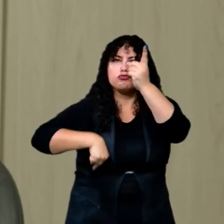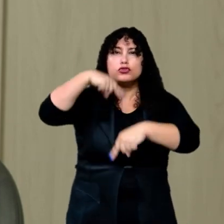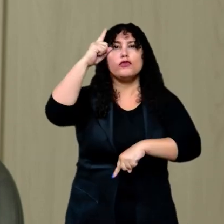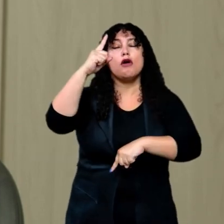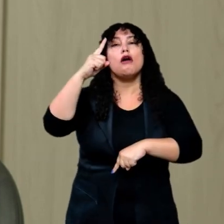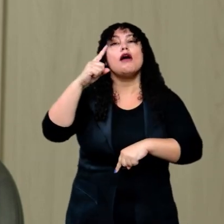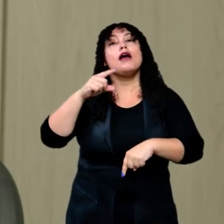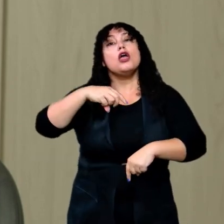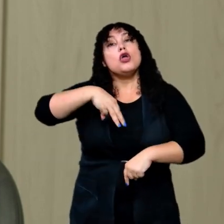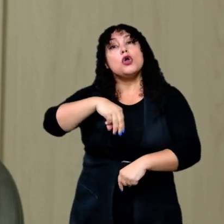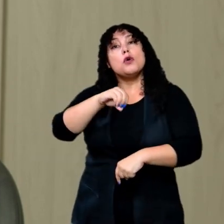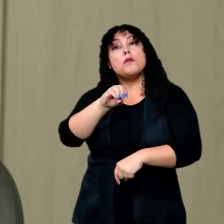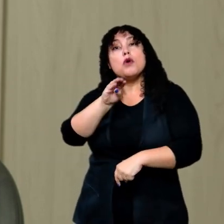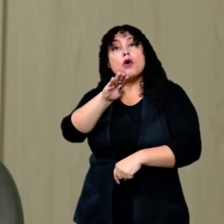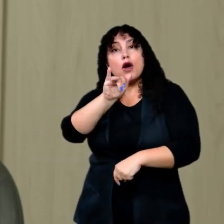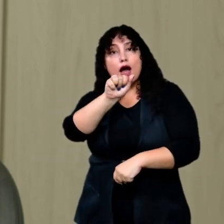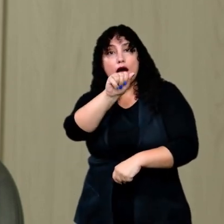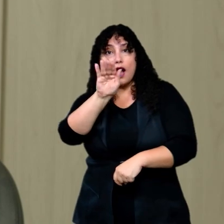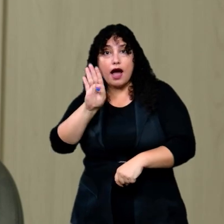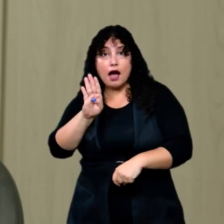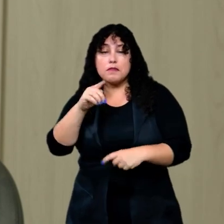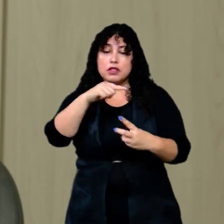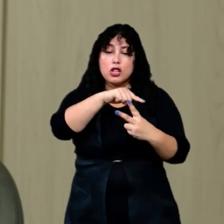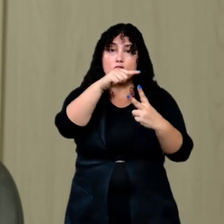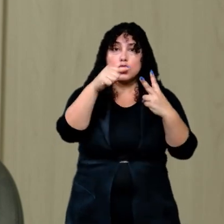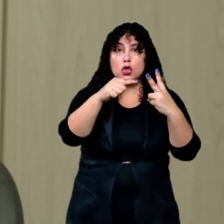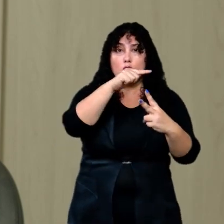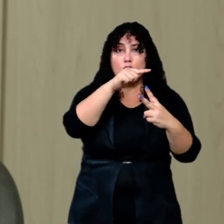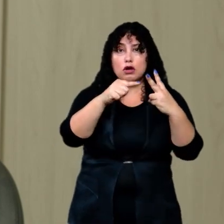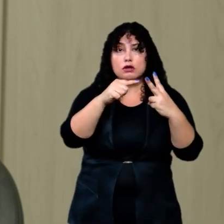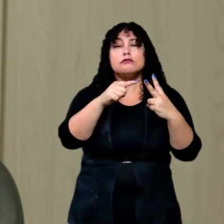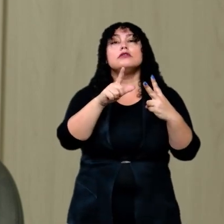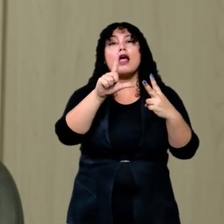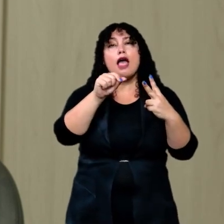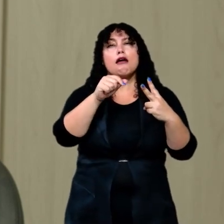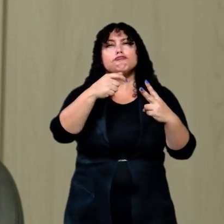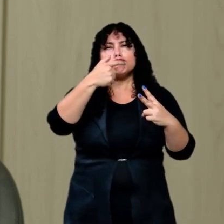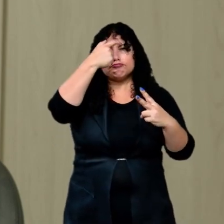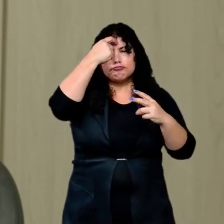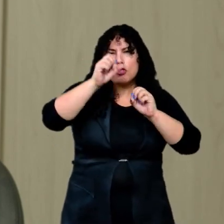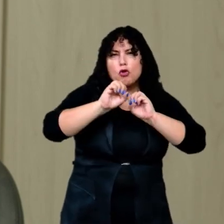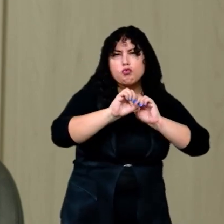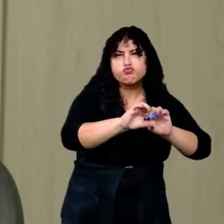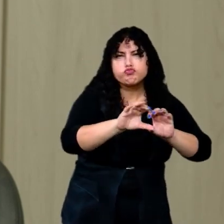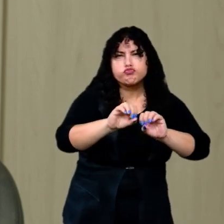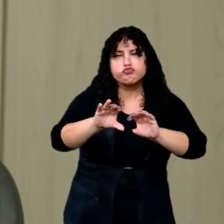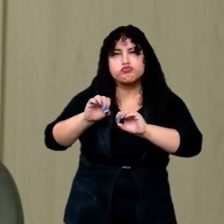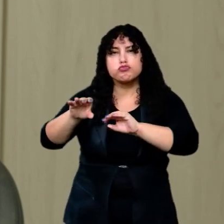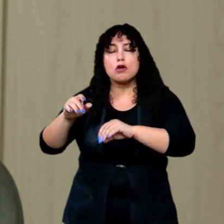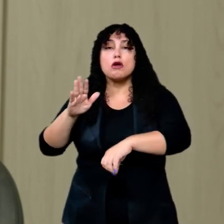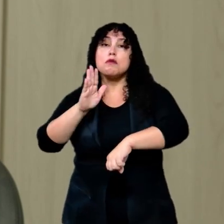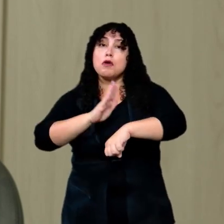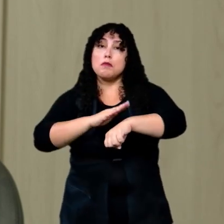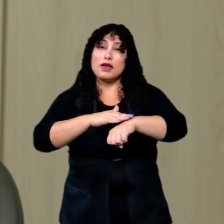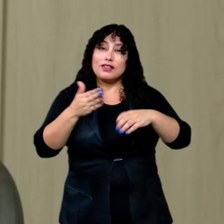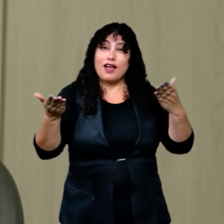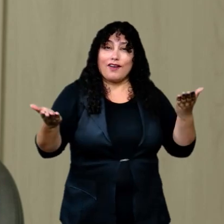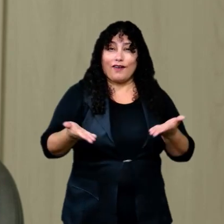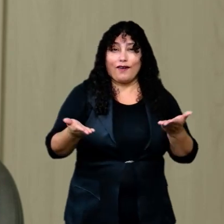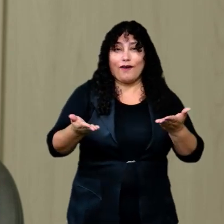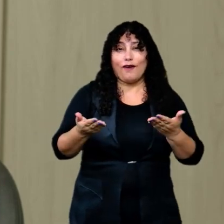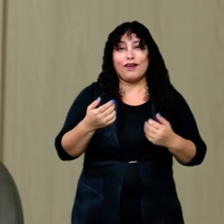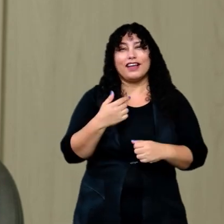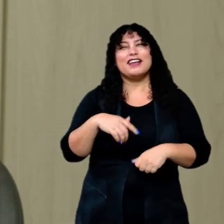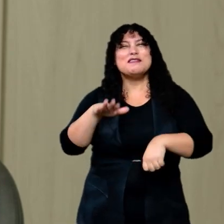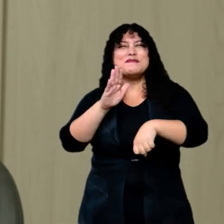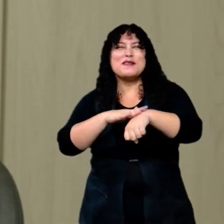E o Moab ele tem dois grandes braços. Um é o braço da conscientização, que momentos como esses, né, momentos que